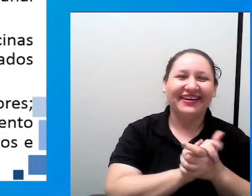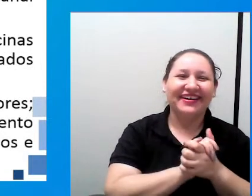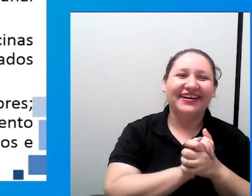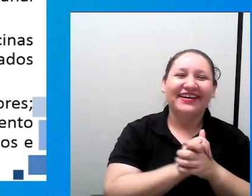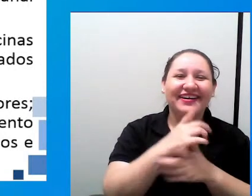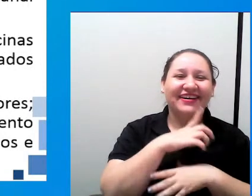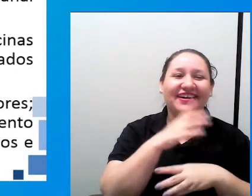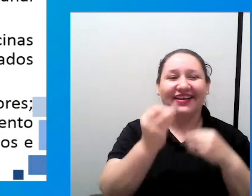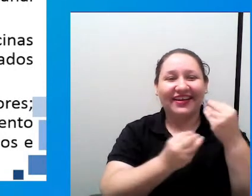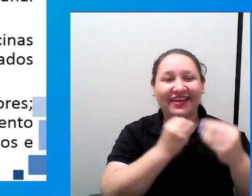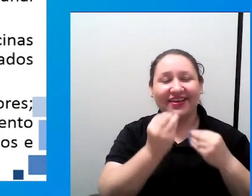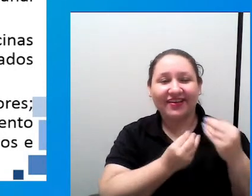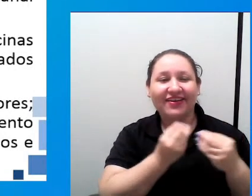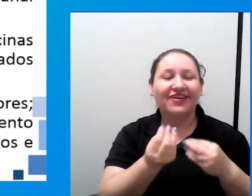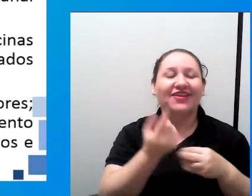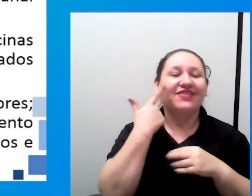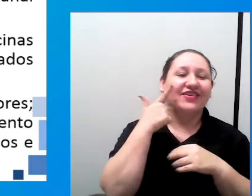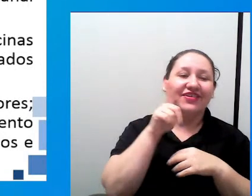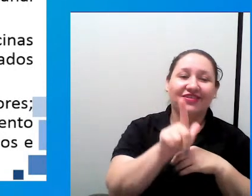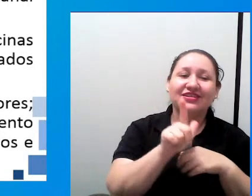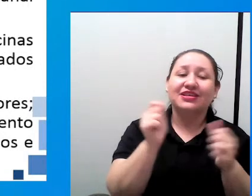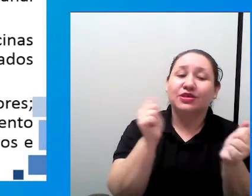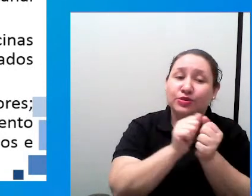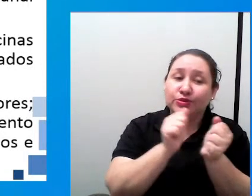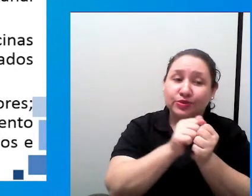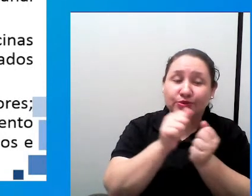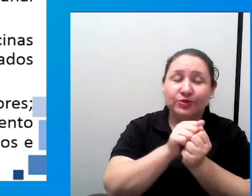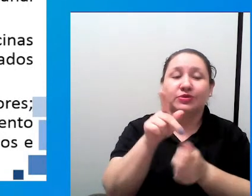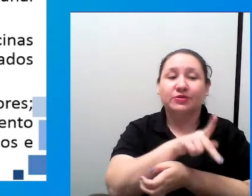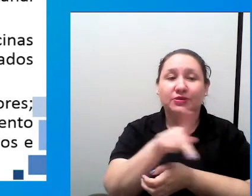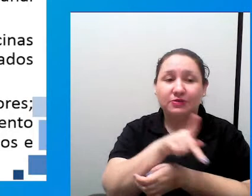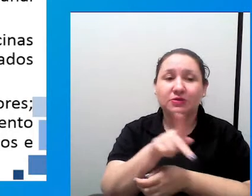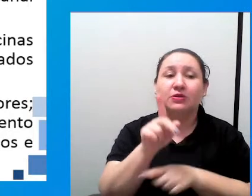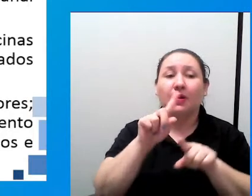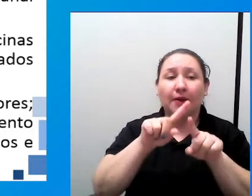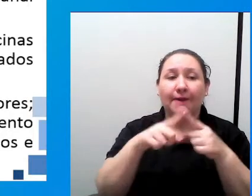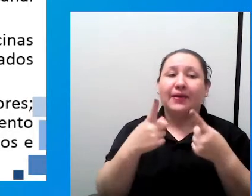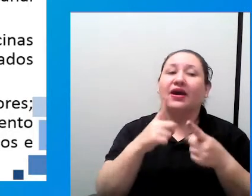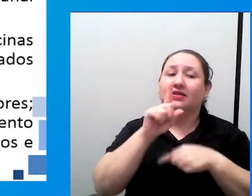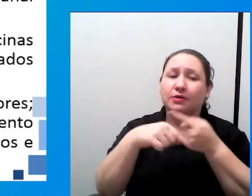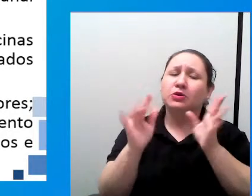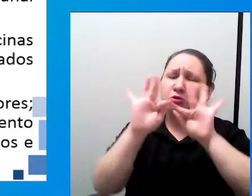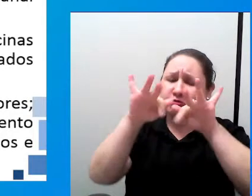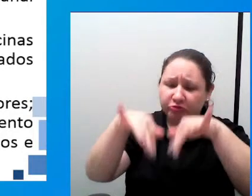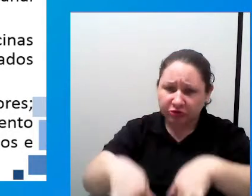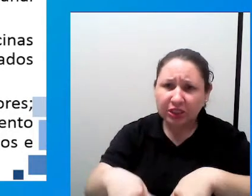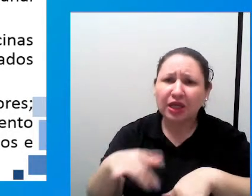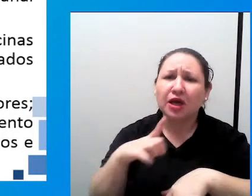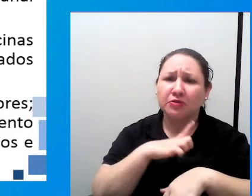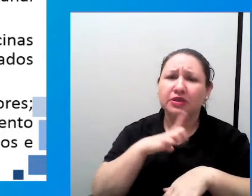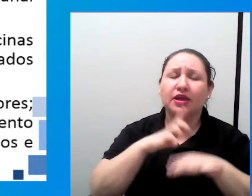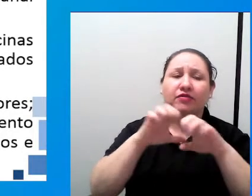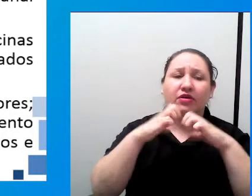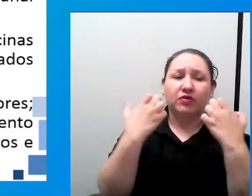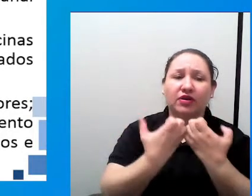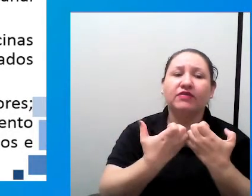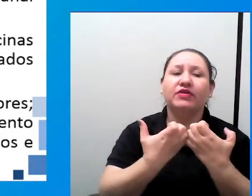estavam fazendo, assim também como os professores, mas que no final virou um evento do curso, onde a